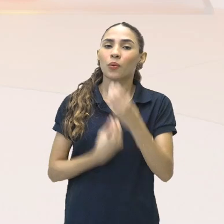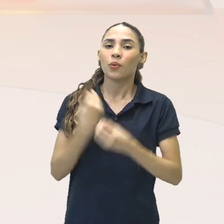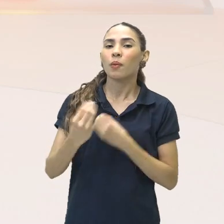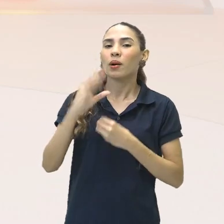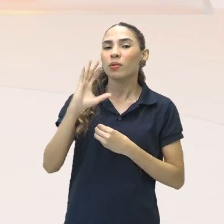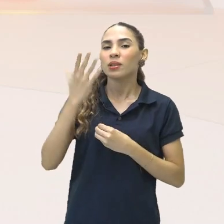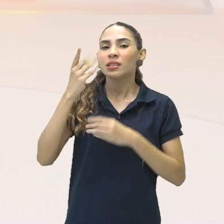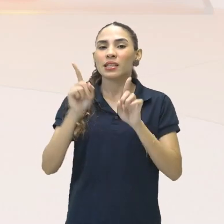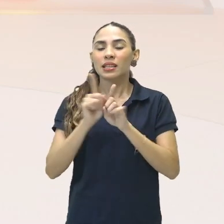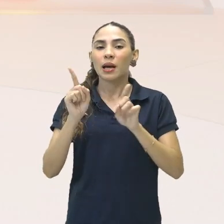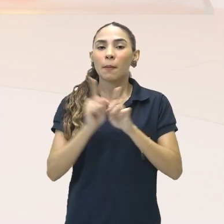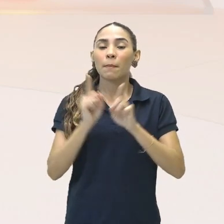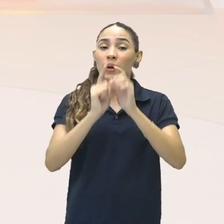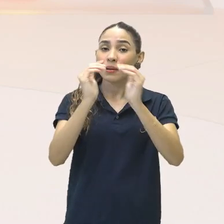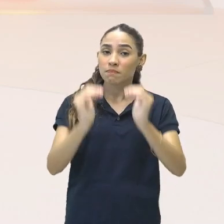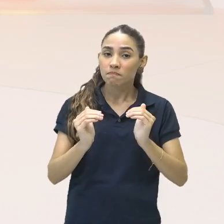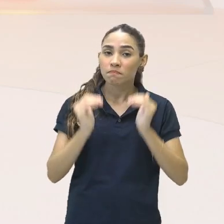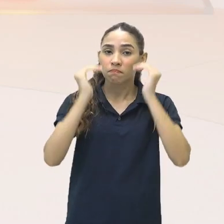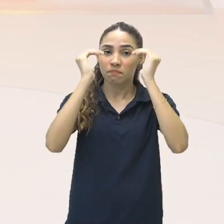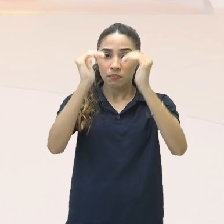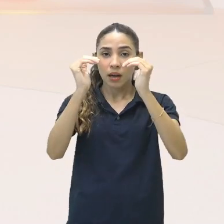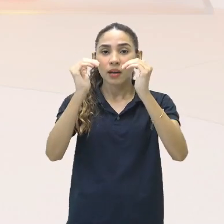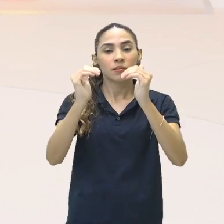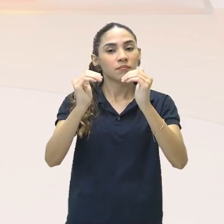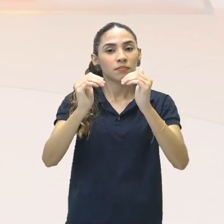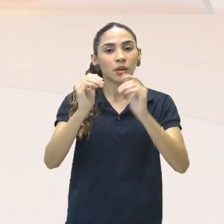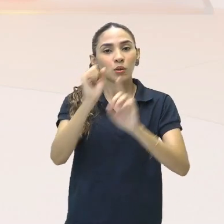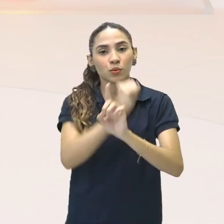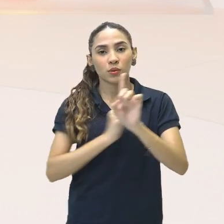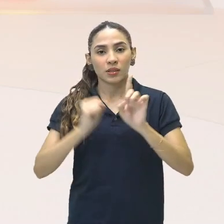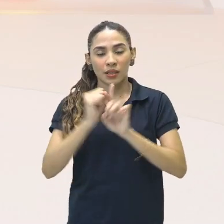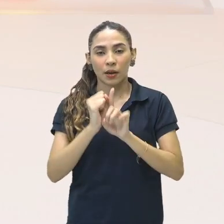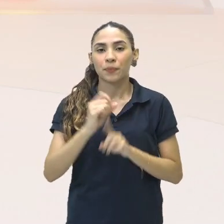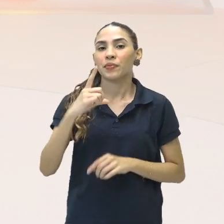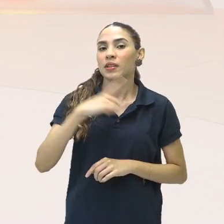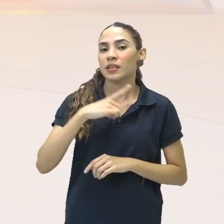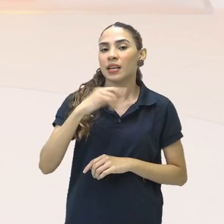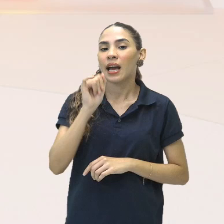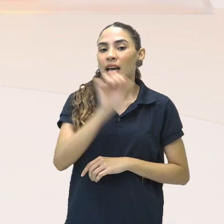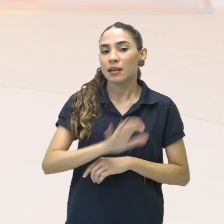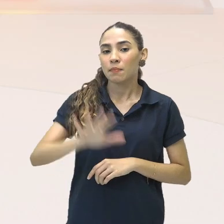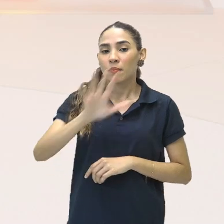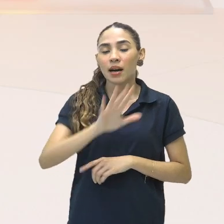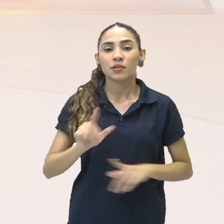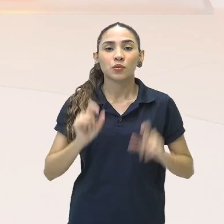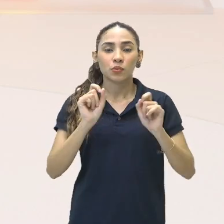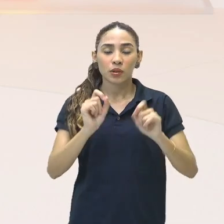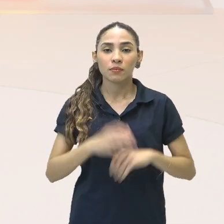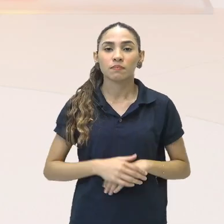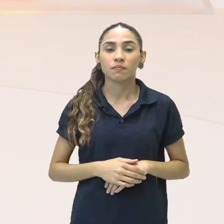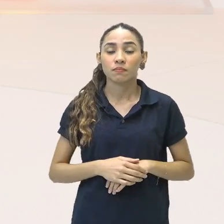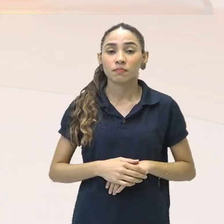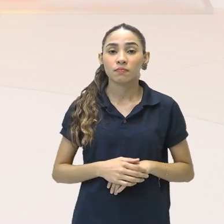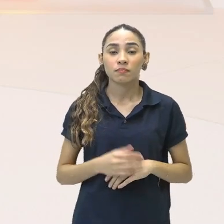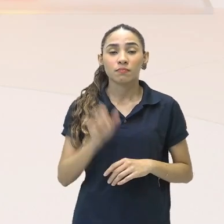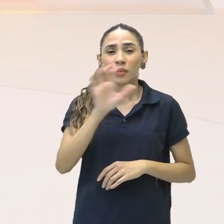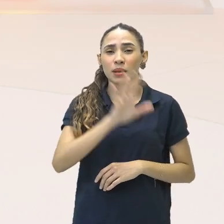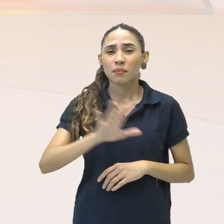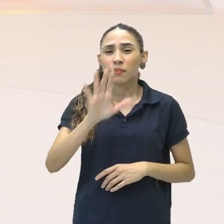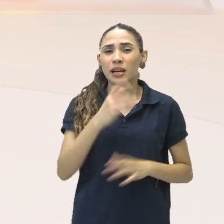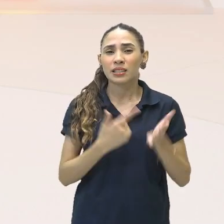a hierarquia social. Então, nós temos, né, nessa imagem uma figura que mostra